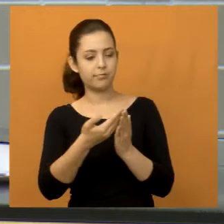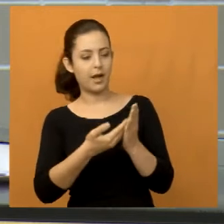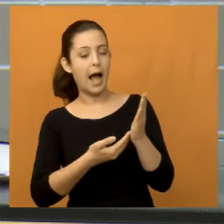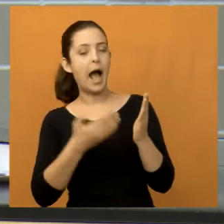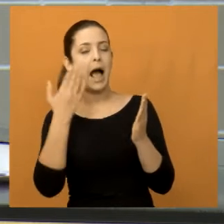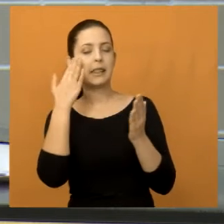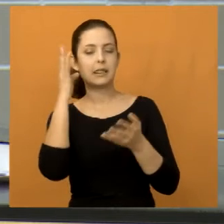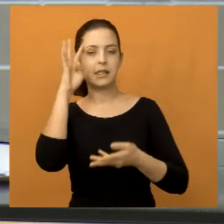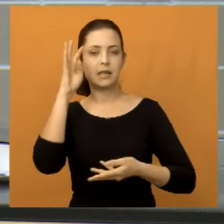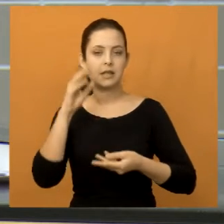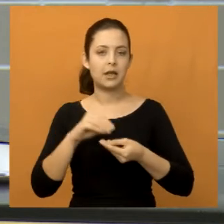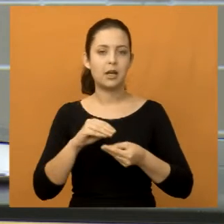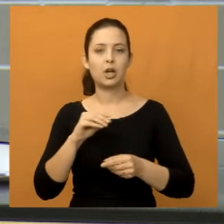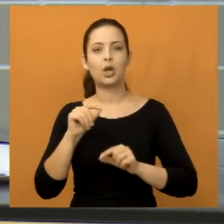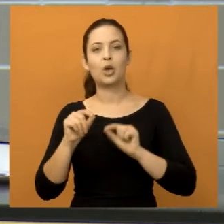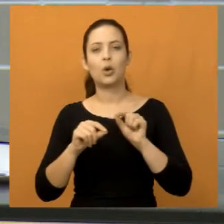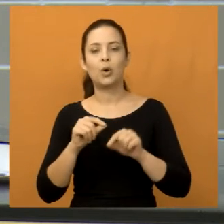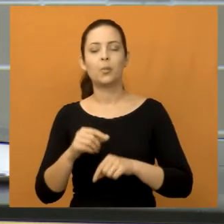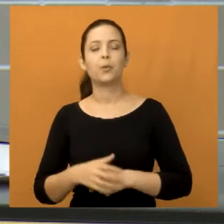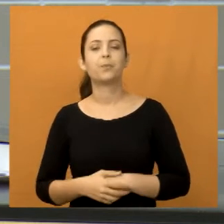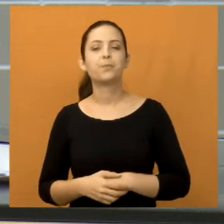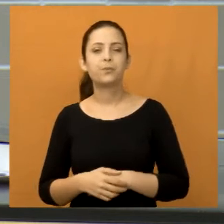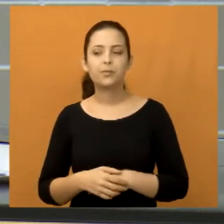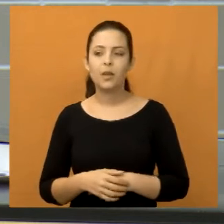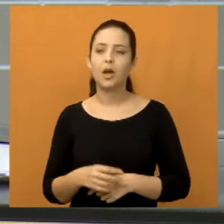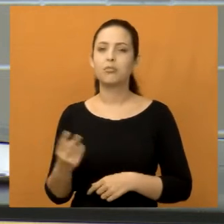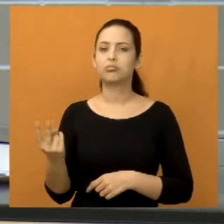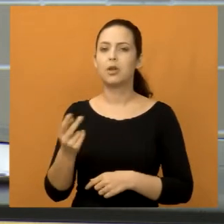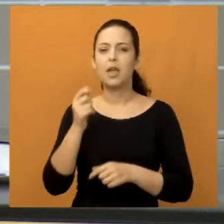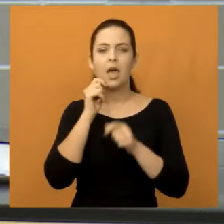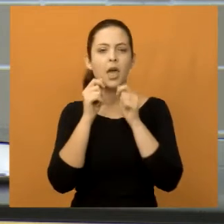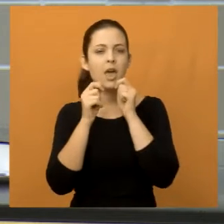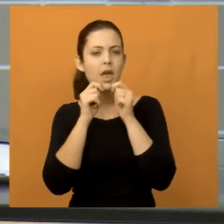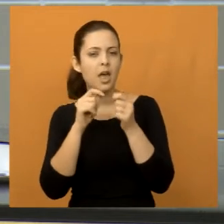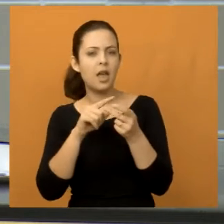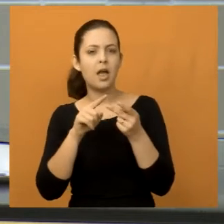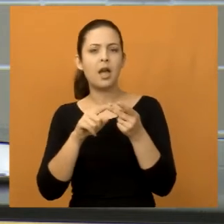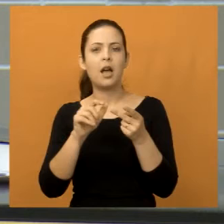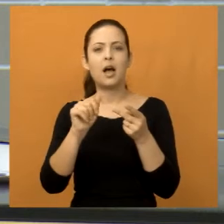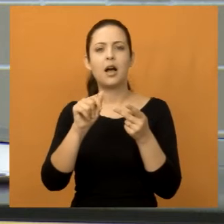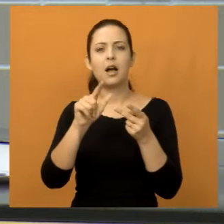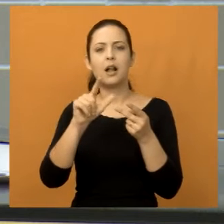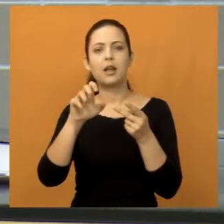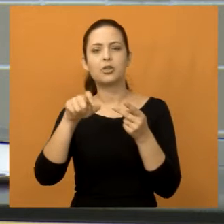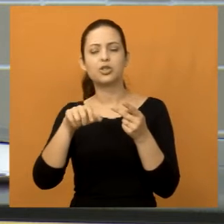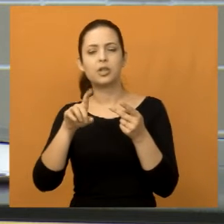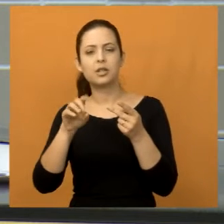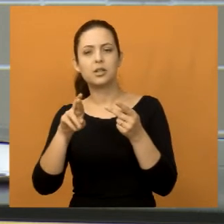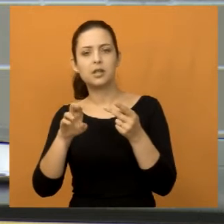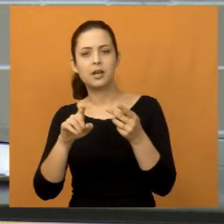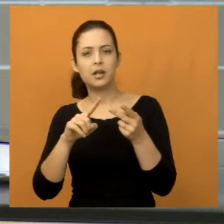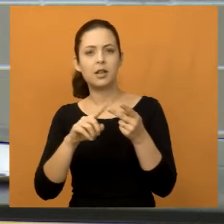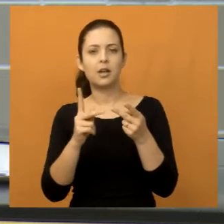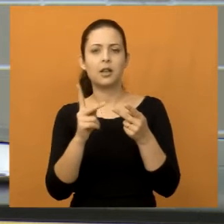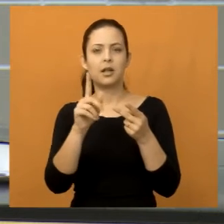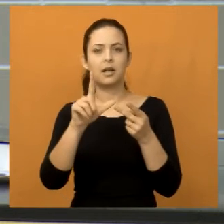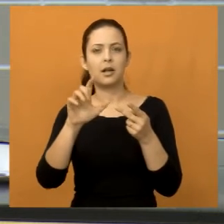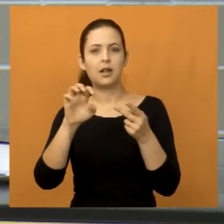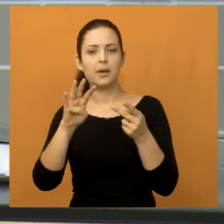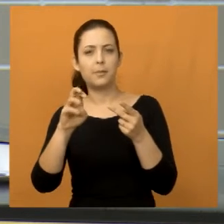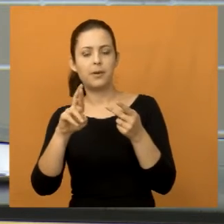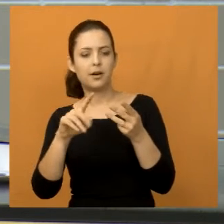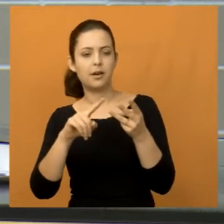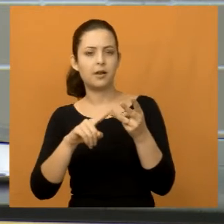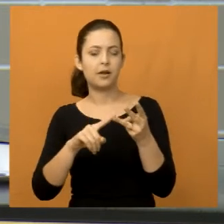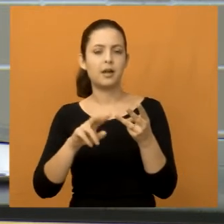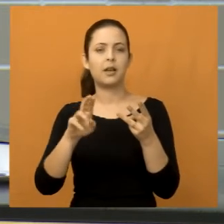encaminhados, né, através do Cleider e do Alexandre. Todos os assessores, o Henrique também, que ajudou bastante, o William Jordão,